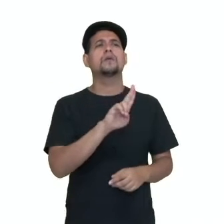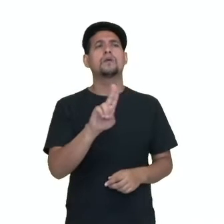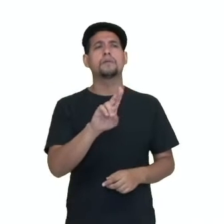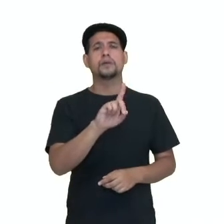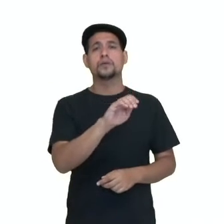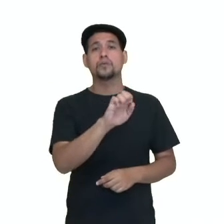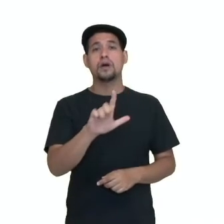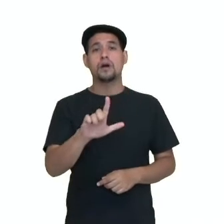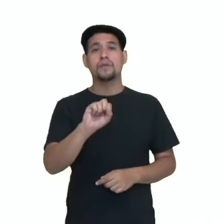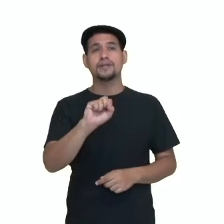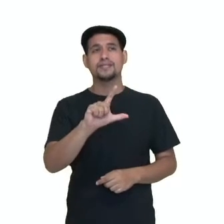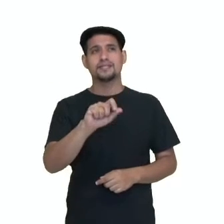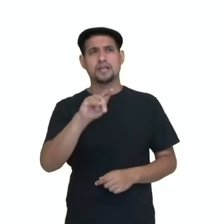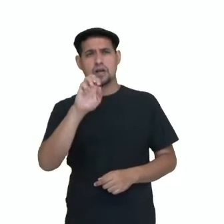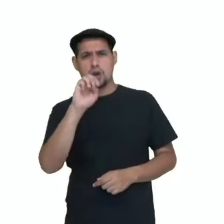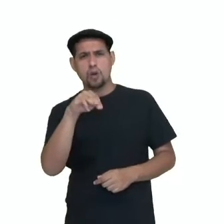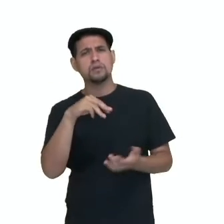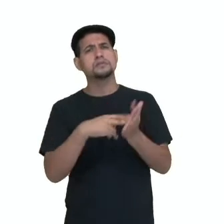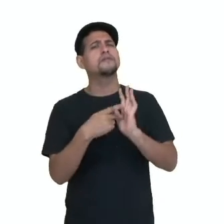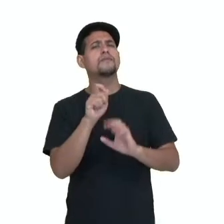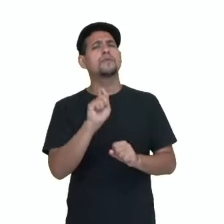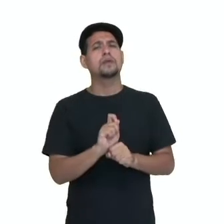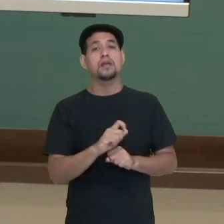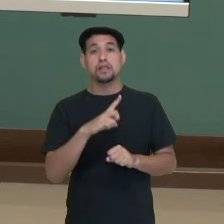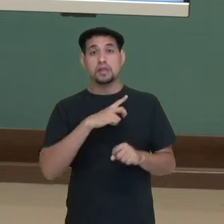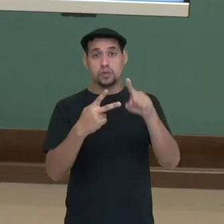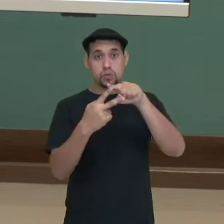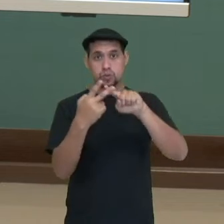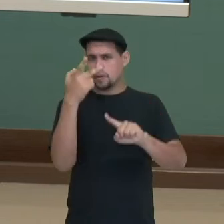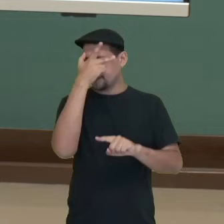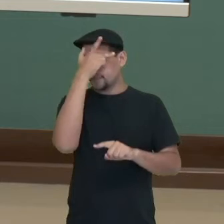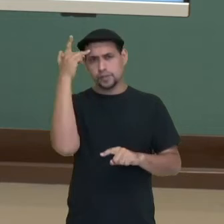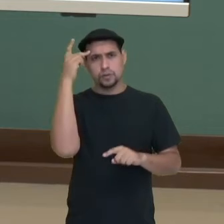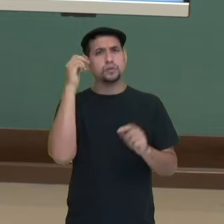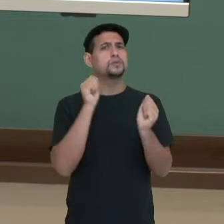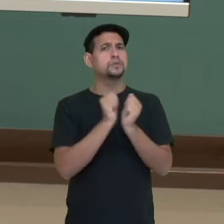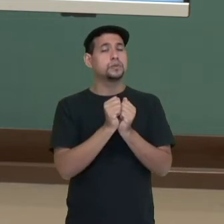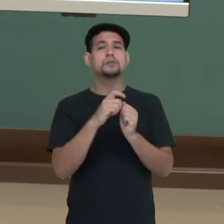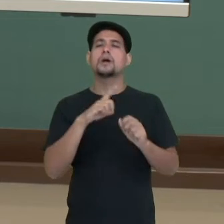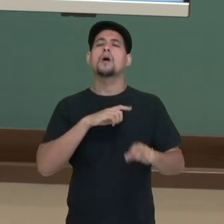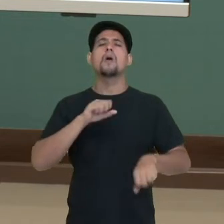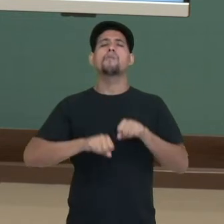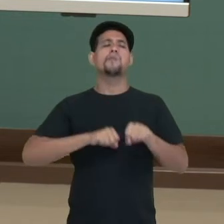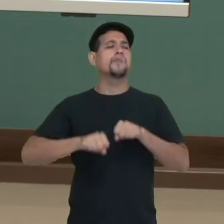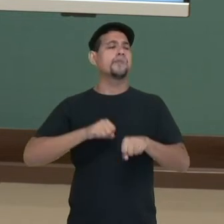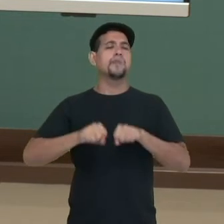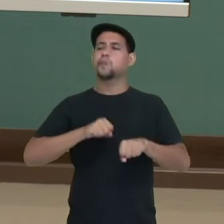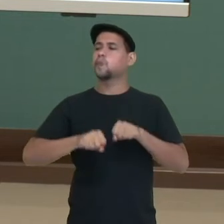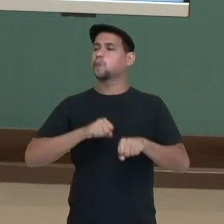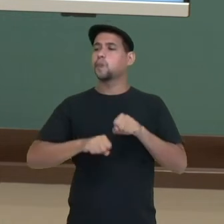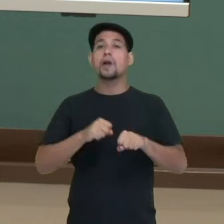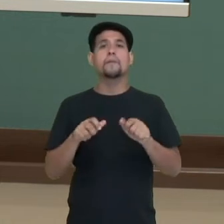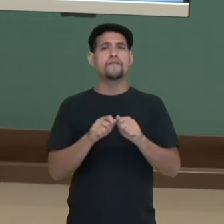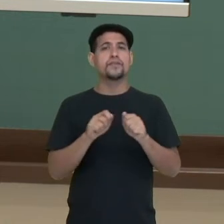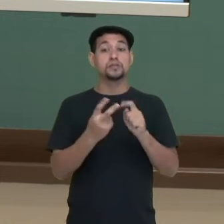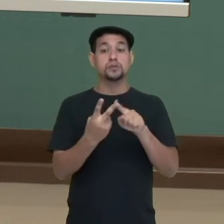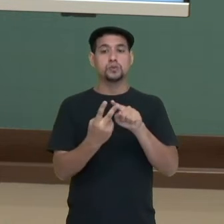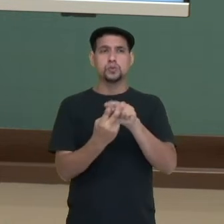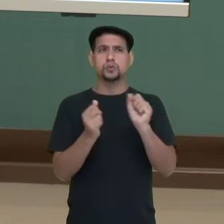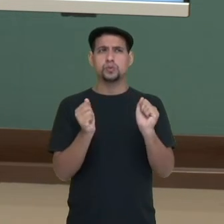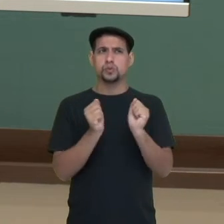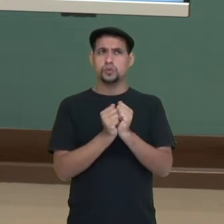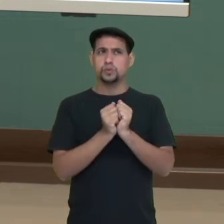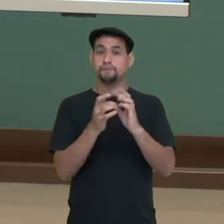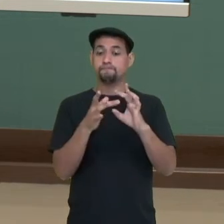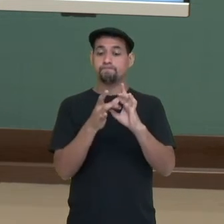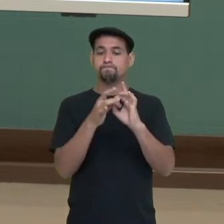shallow, que você sai com dois competidores, tá? Então, tem um percurso para se